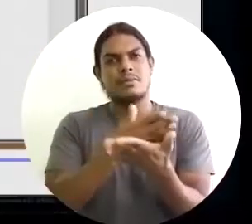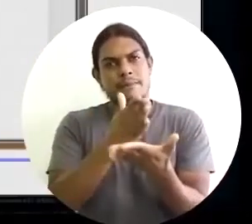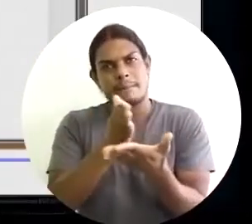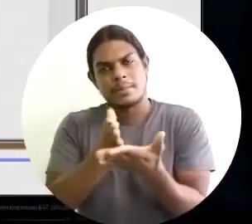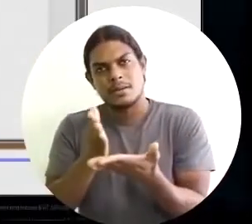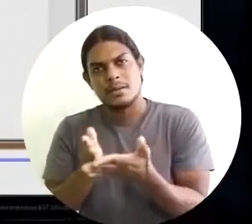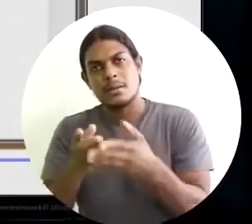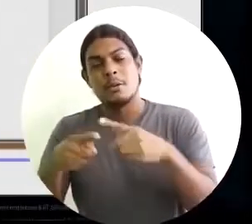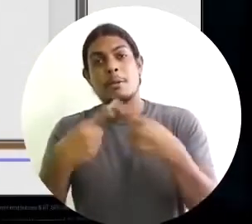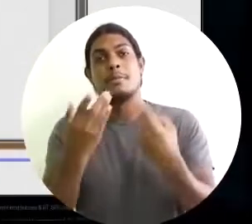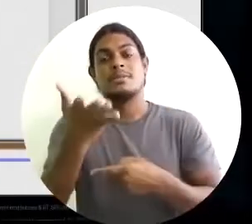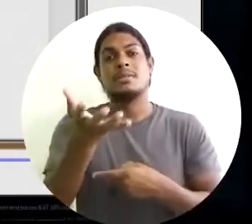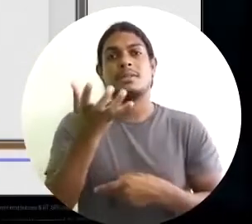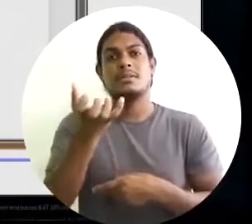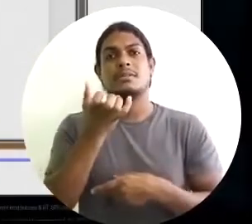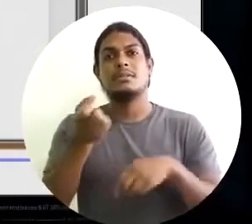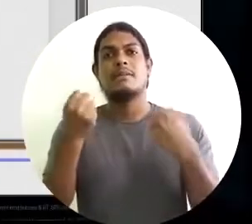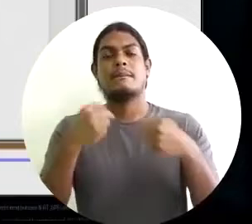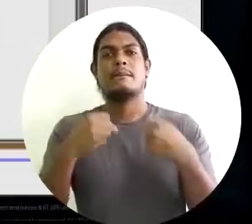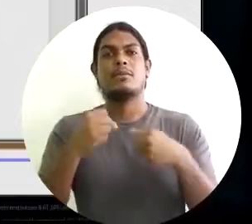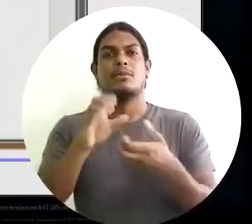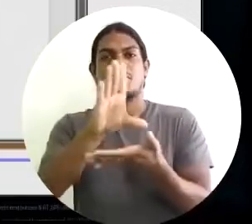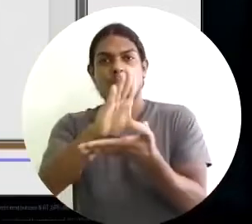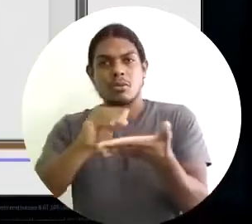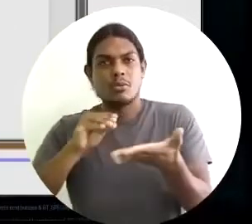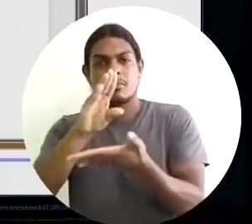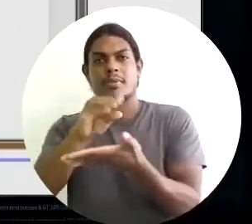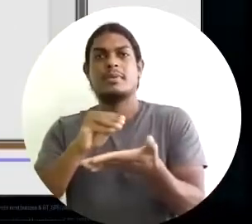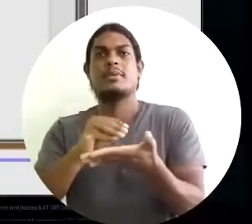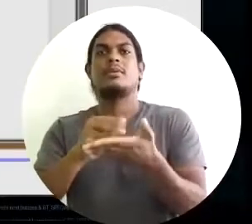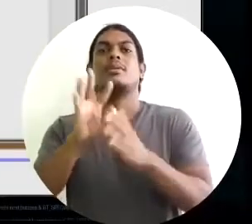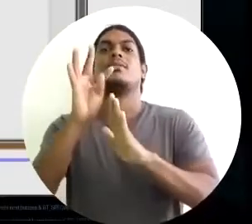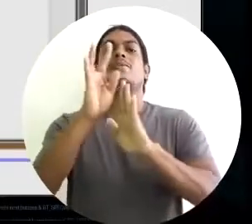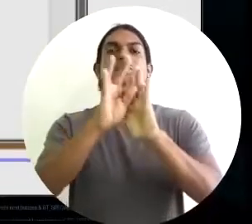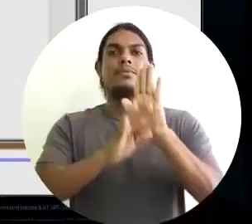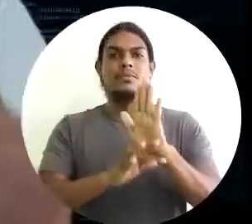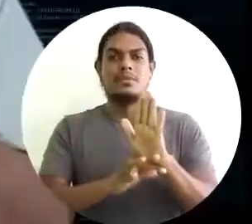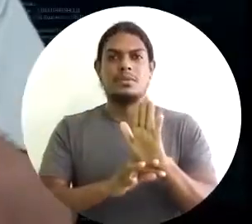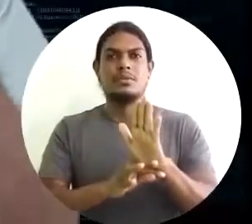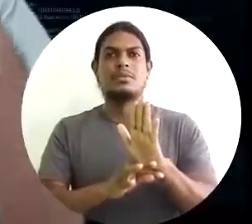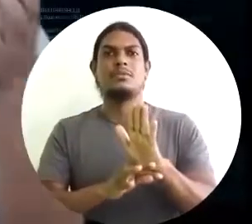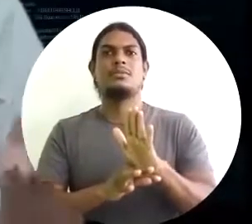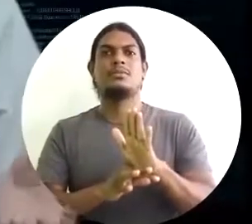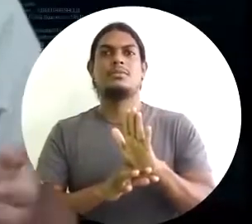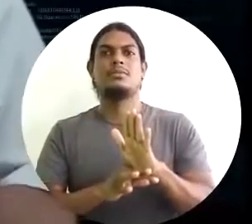se você quiser já ir testando, você já pode copiar o texto que tem nele